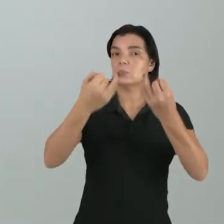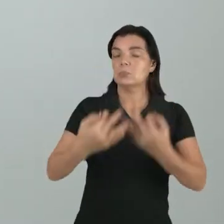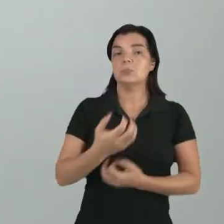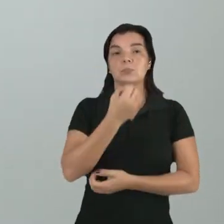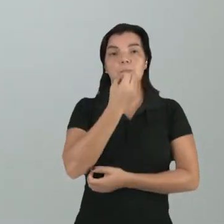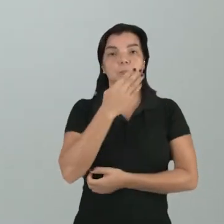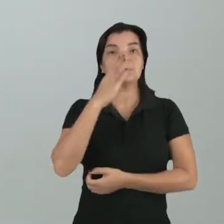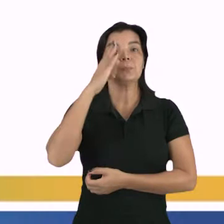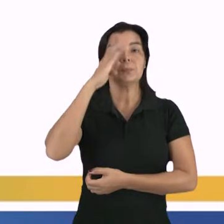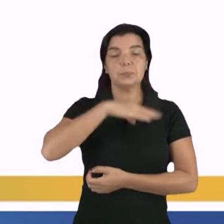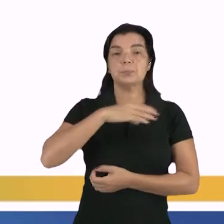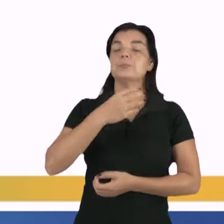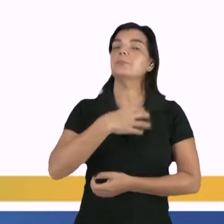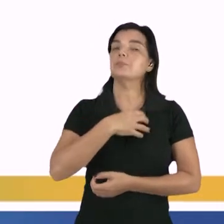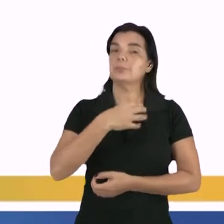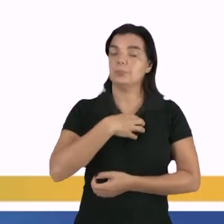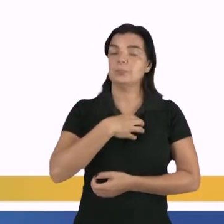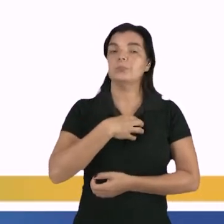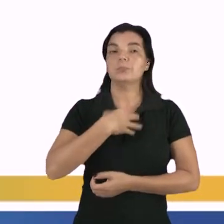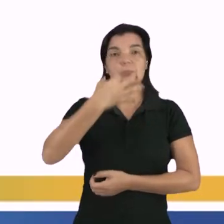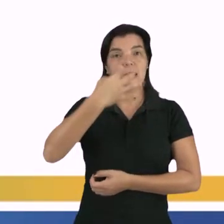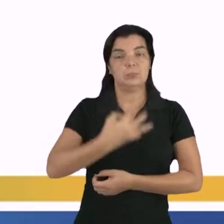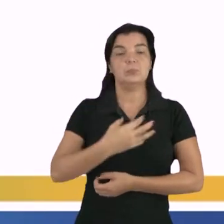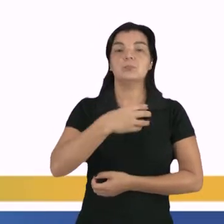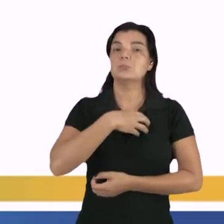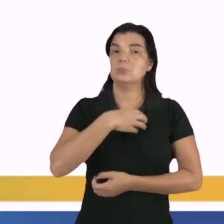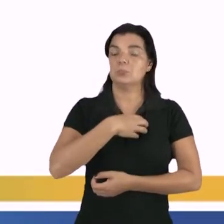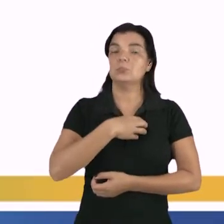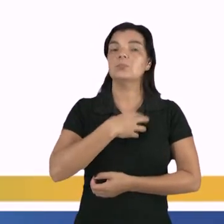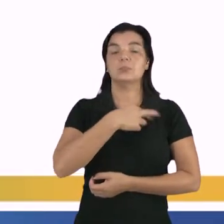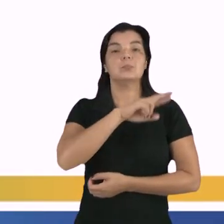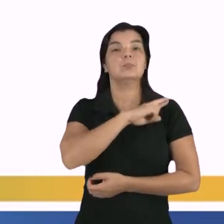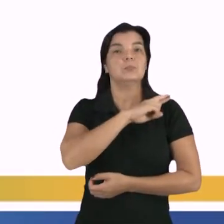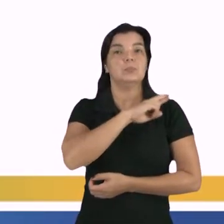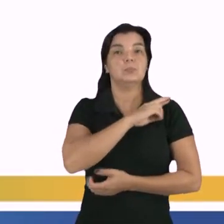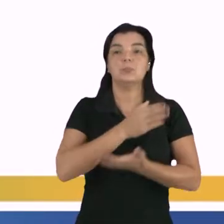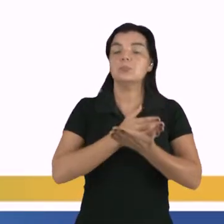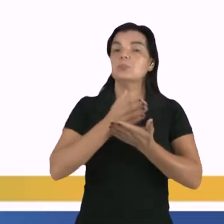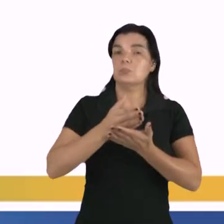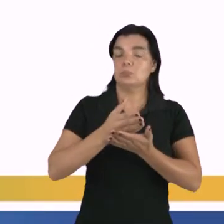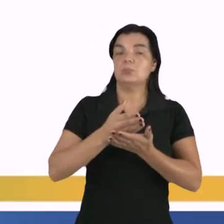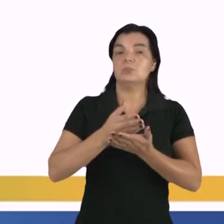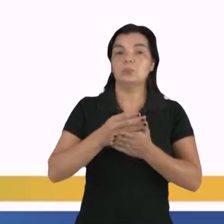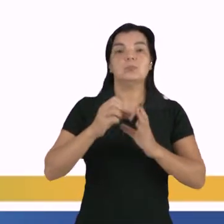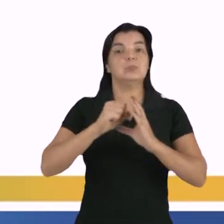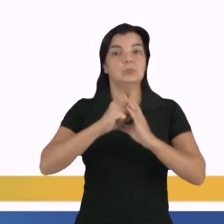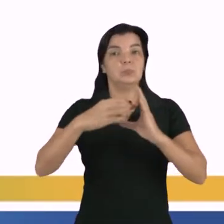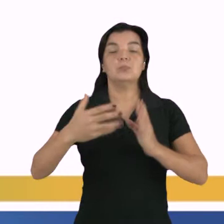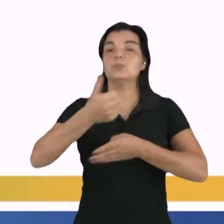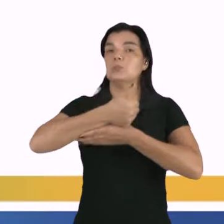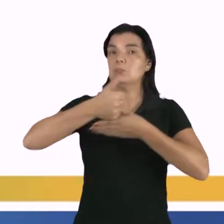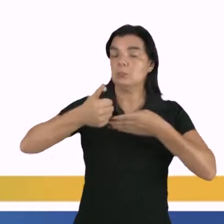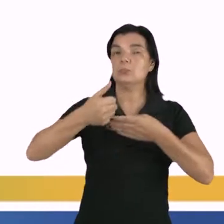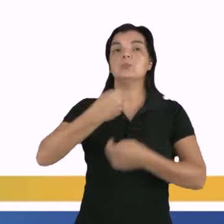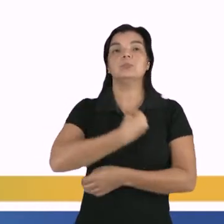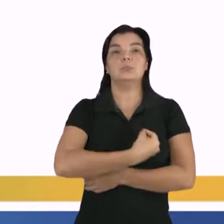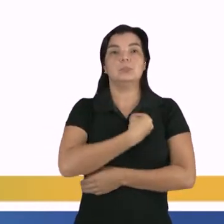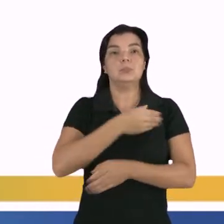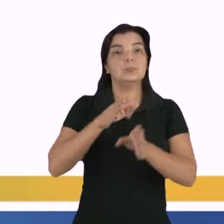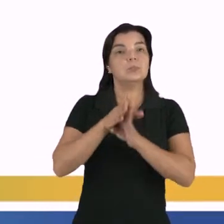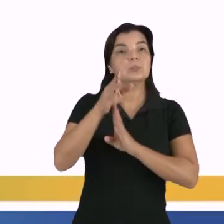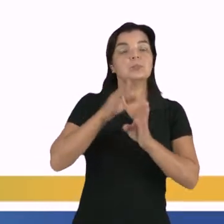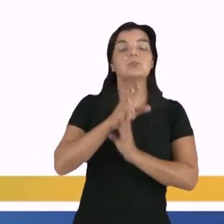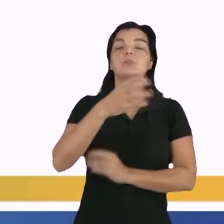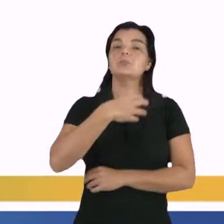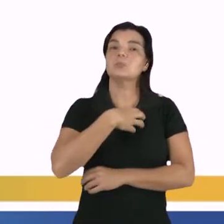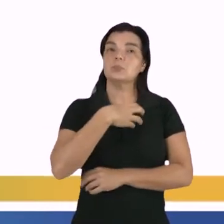discernir entre o bem e o mal e agir corretamente. Então, o sentimento do dever deriva de um princípio moral inscrito na natureza humana que orienta